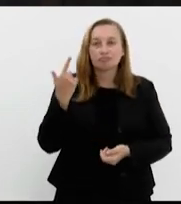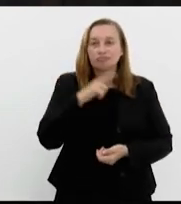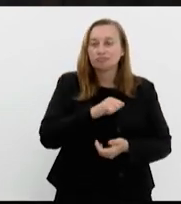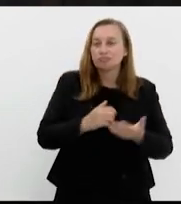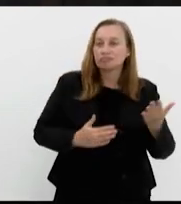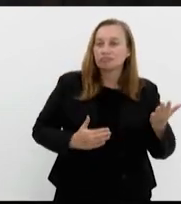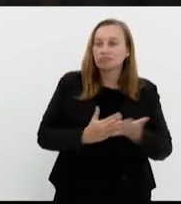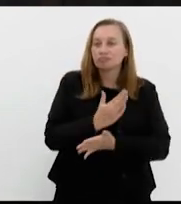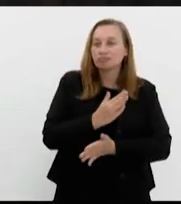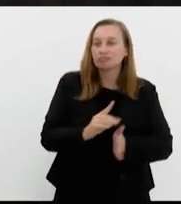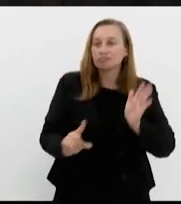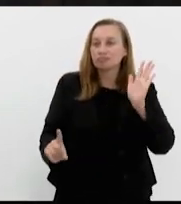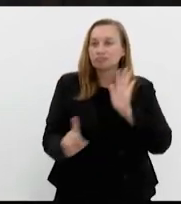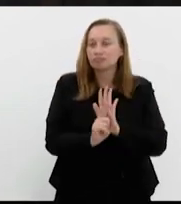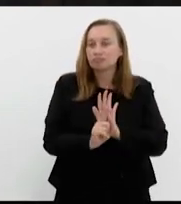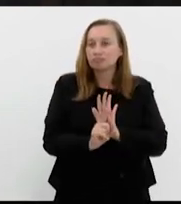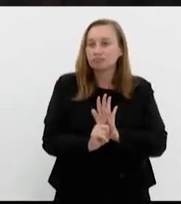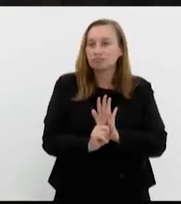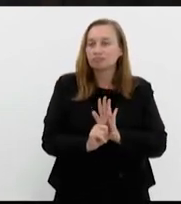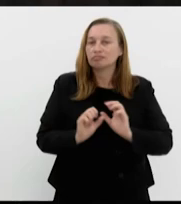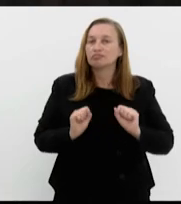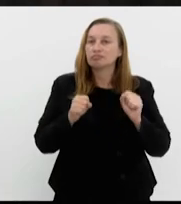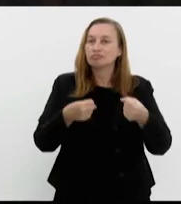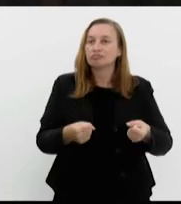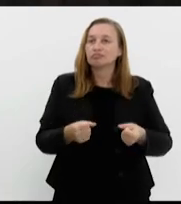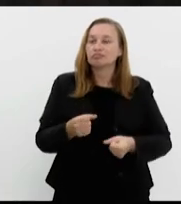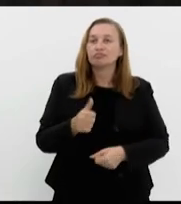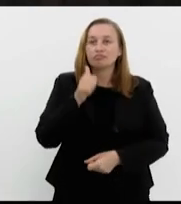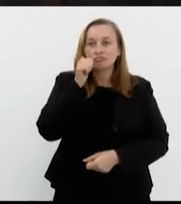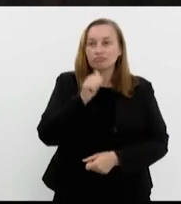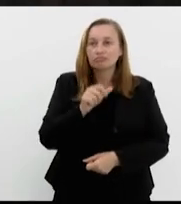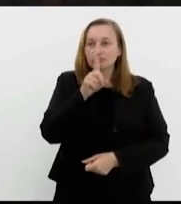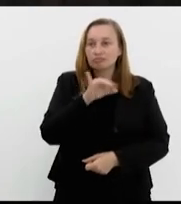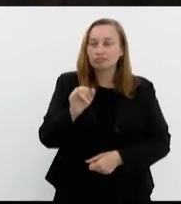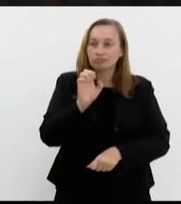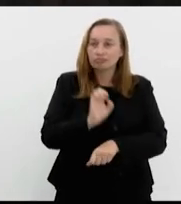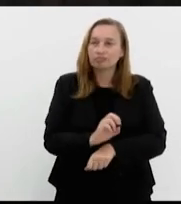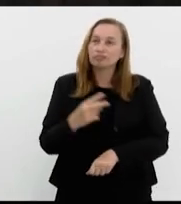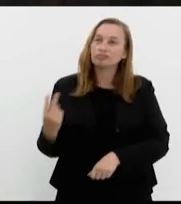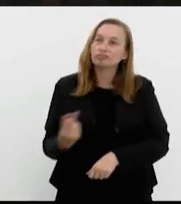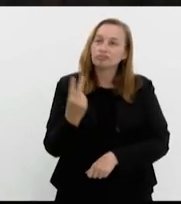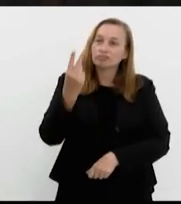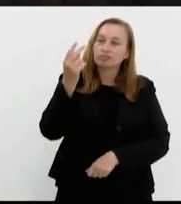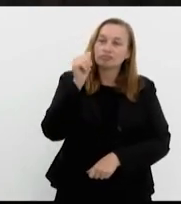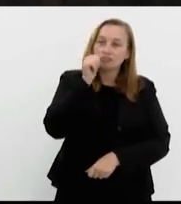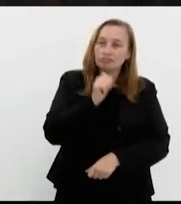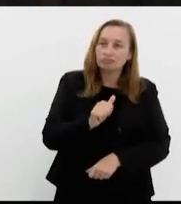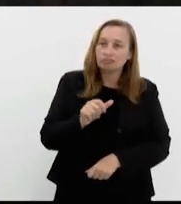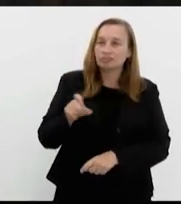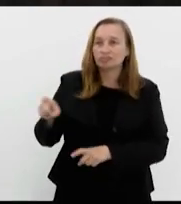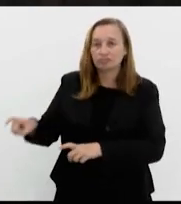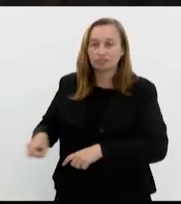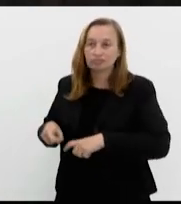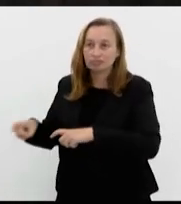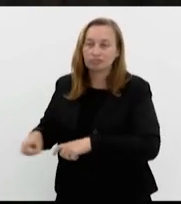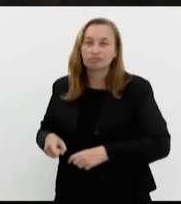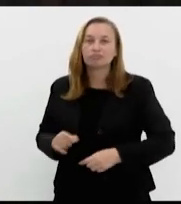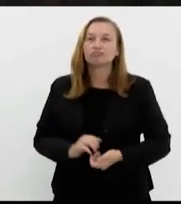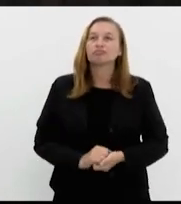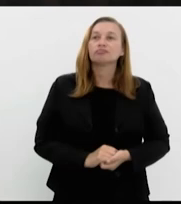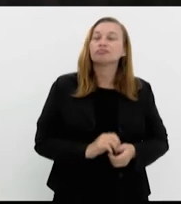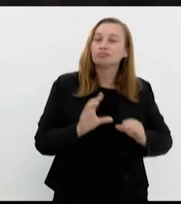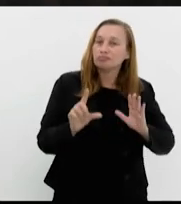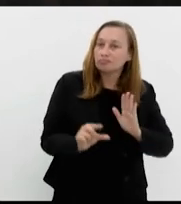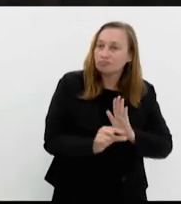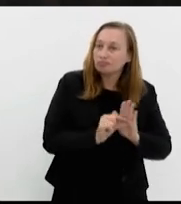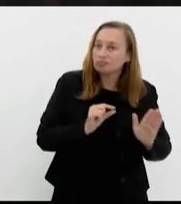aprovar leis em defesa das mulheres, como o Dia Estadual de Valorização da Mulher Camponesa, e emendas